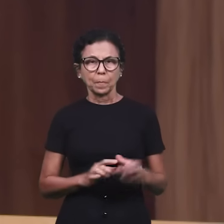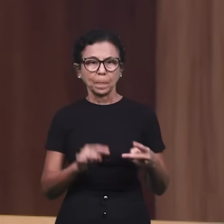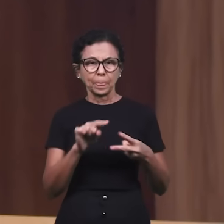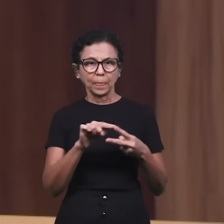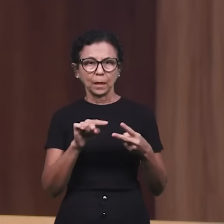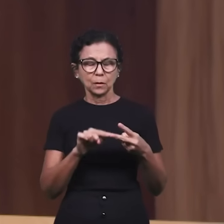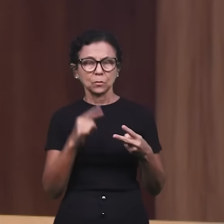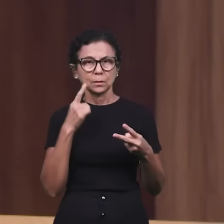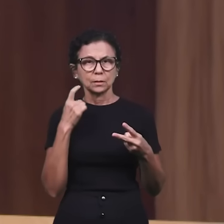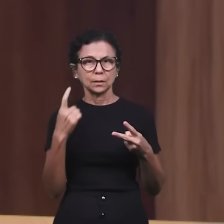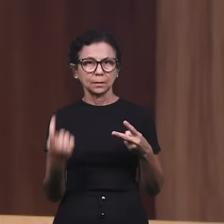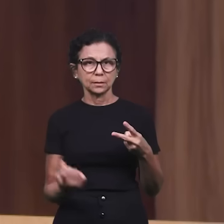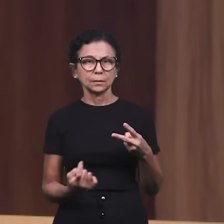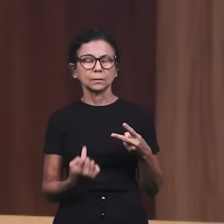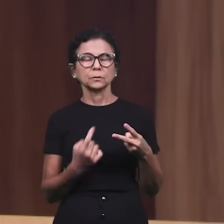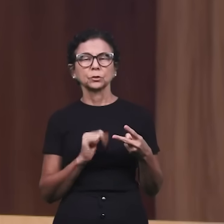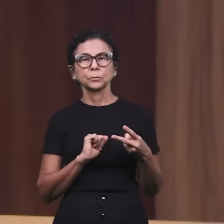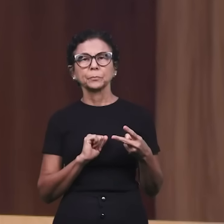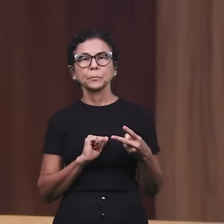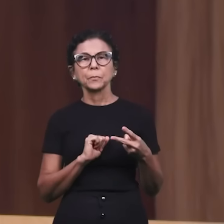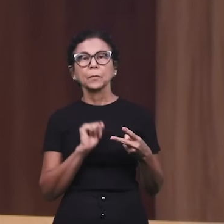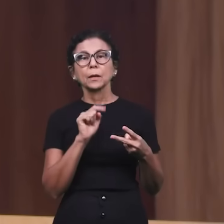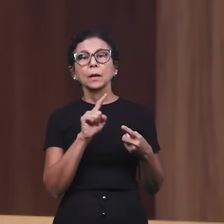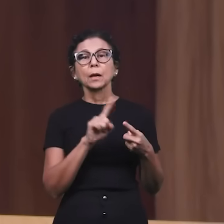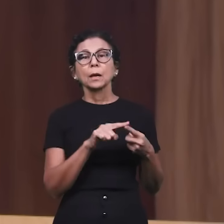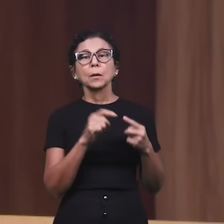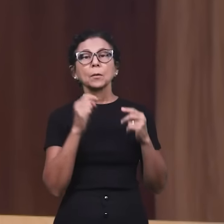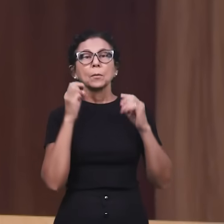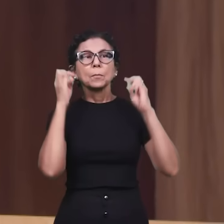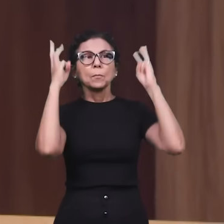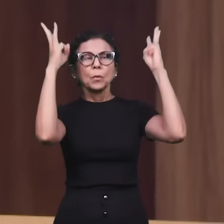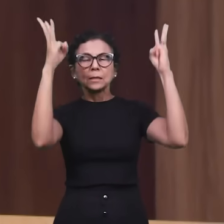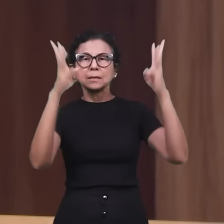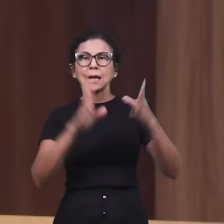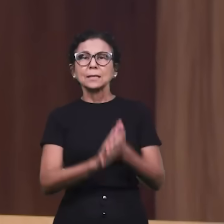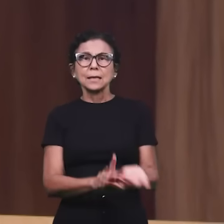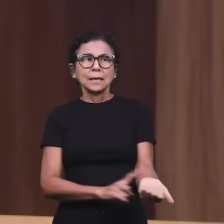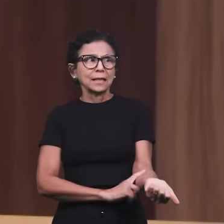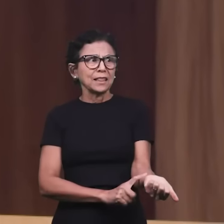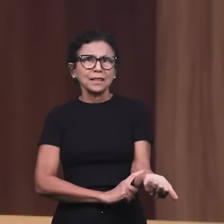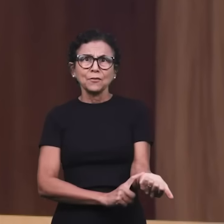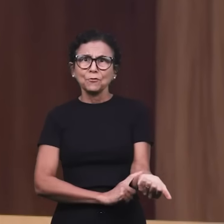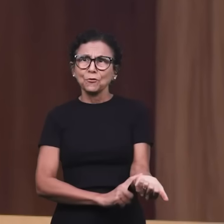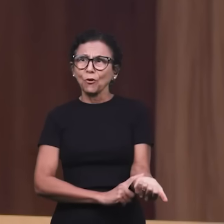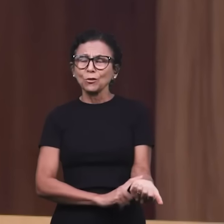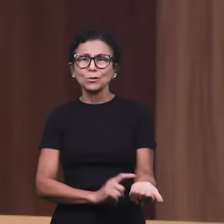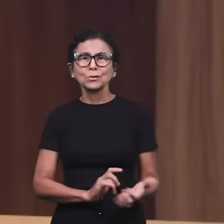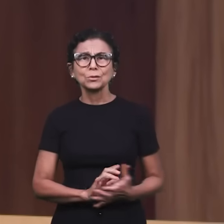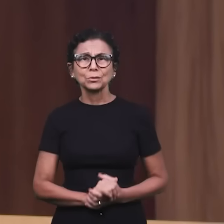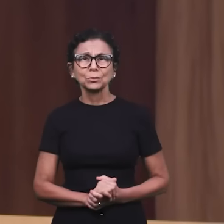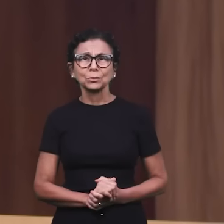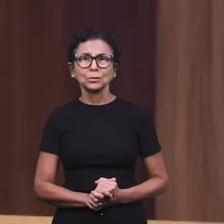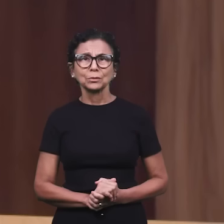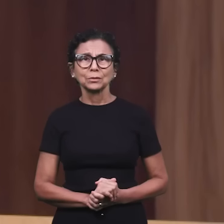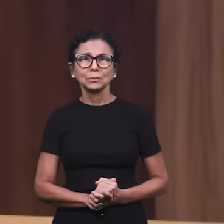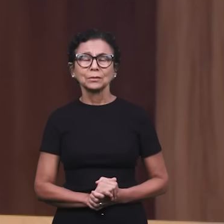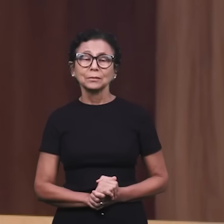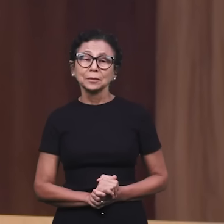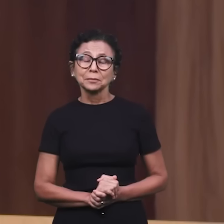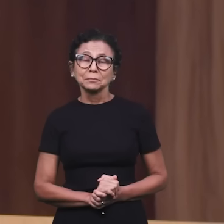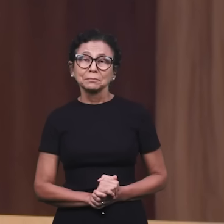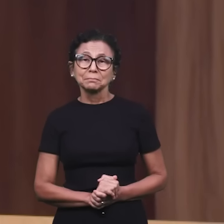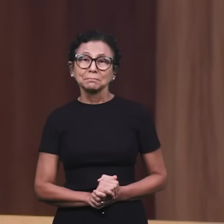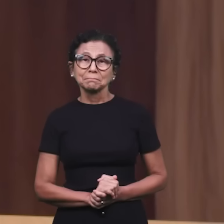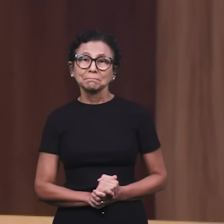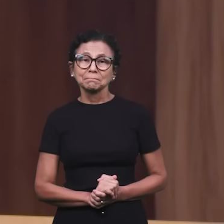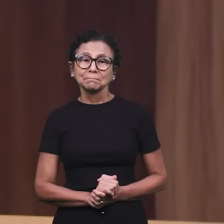em relação a esse tema. Moisés era um homem explosivo. E por que estamos afirmando? A